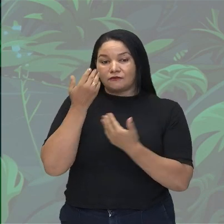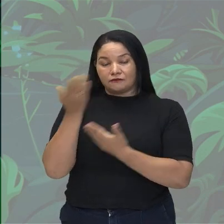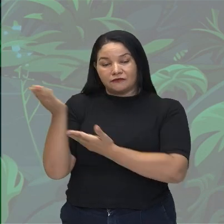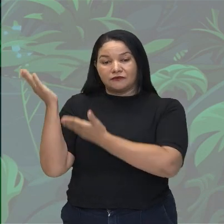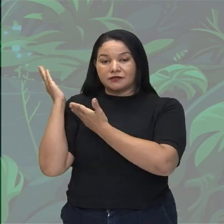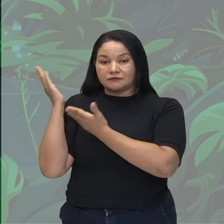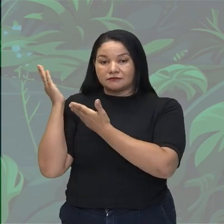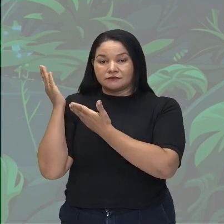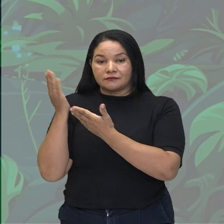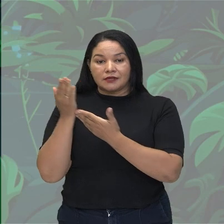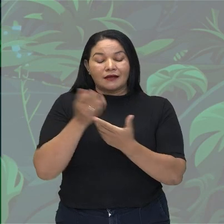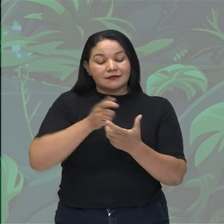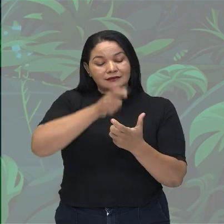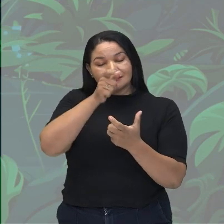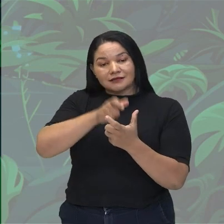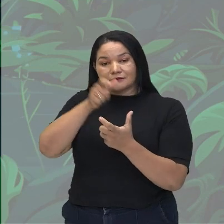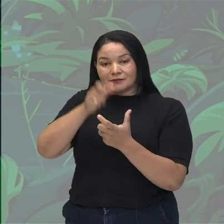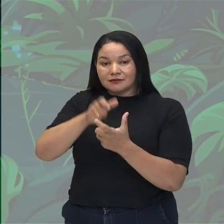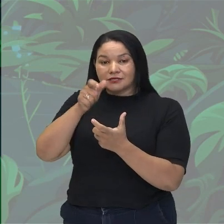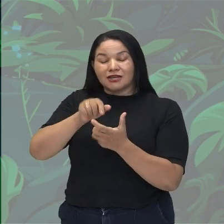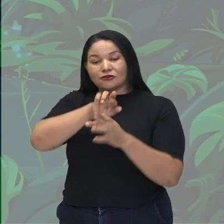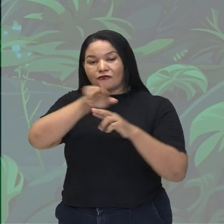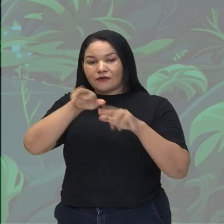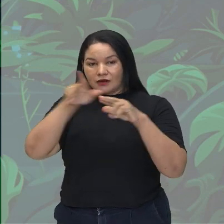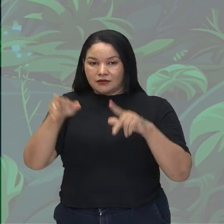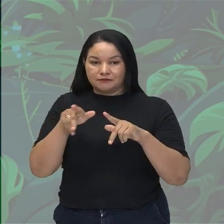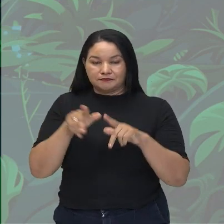Eu tenho magia no